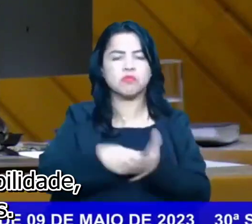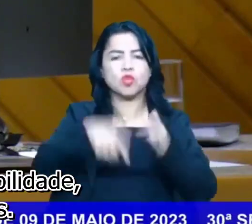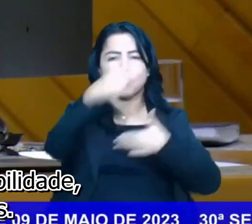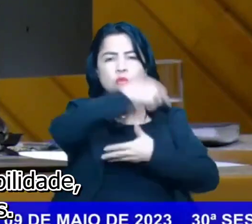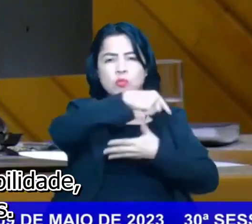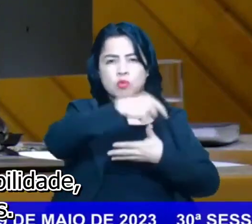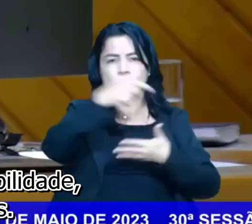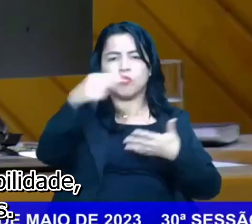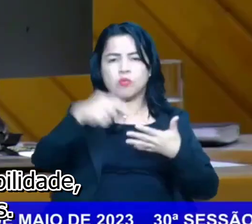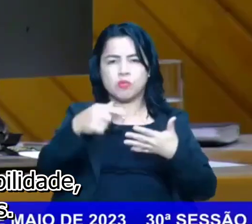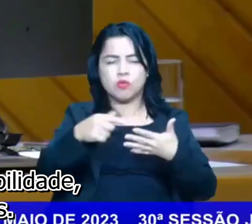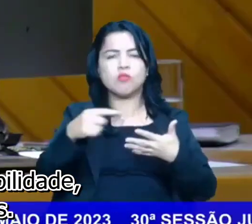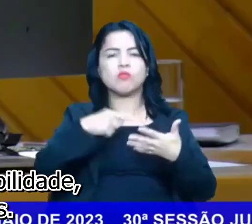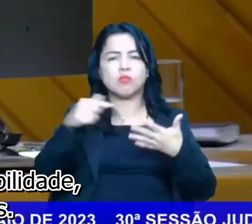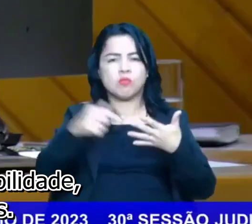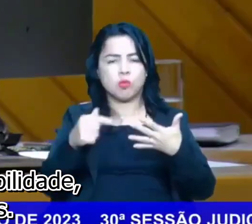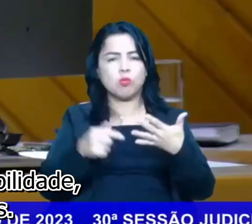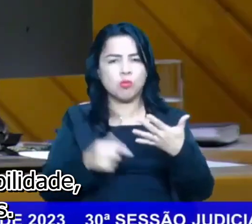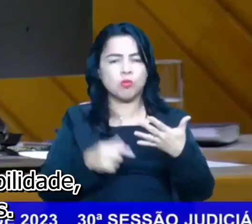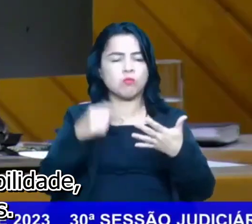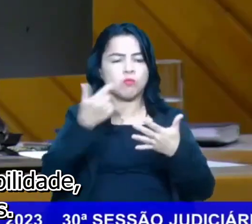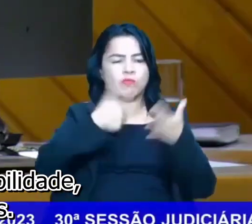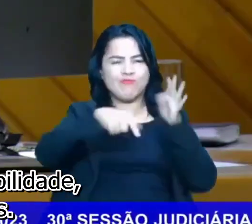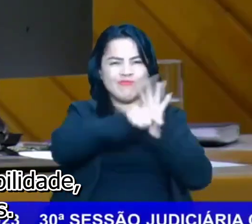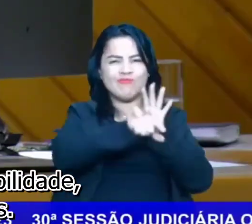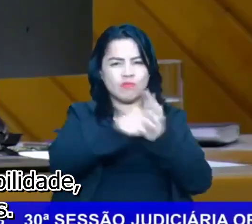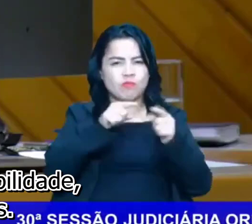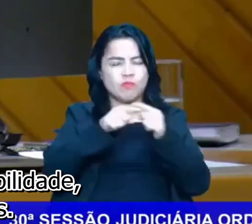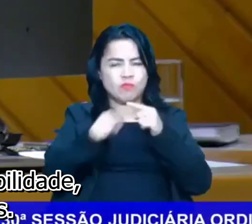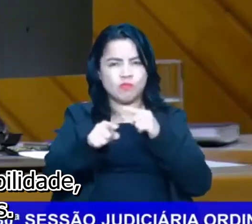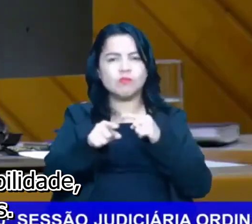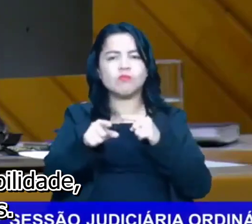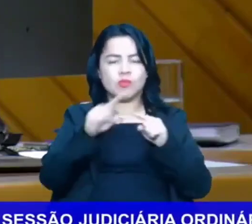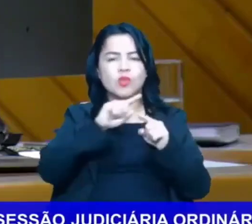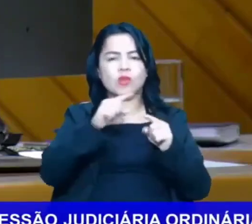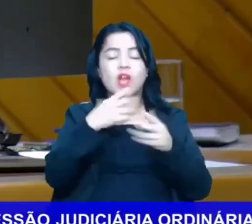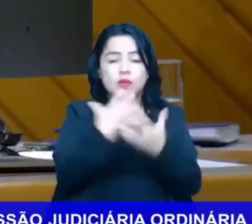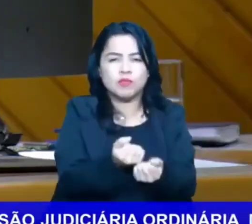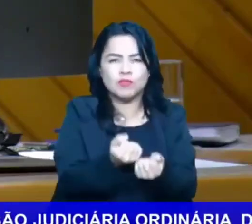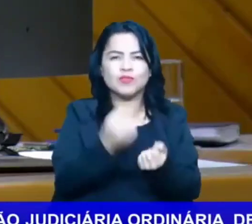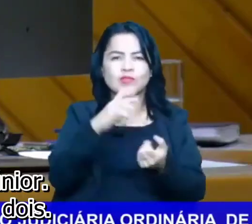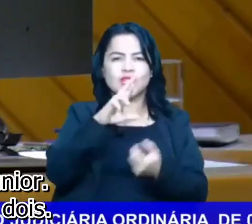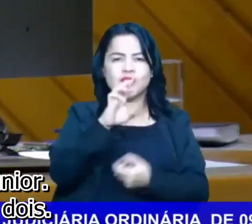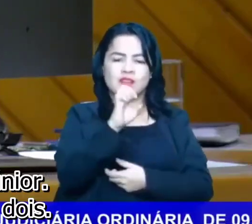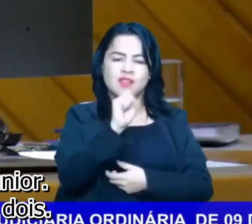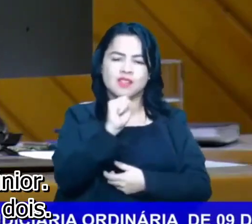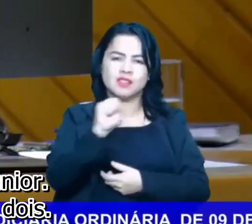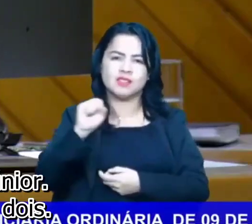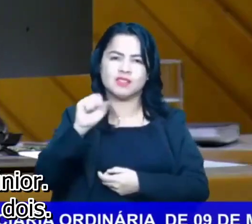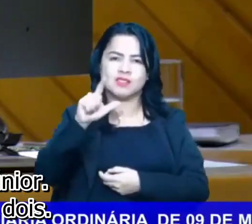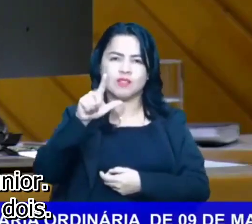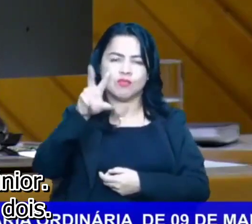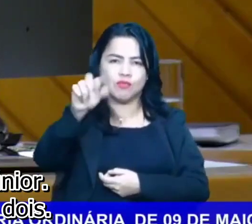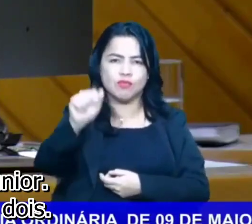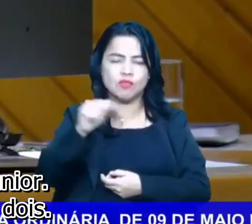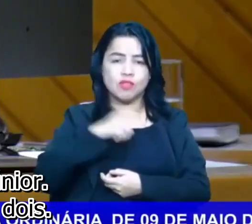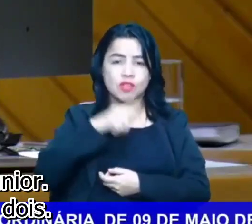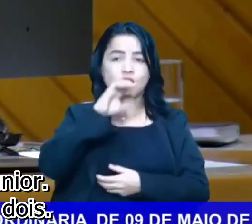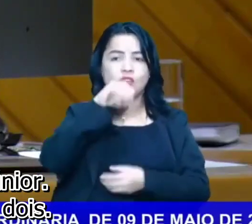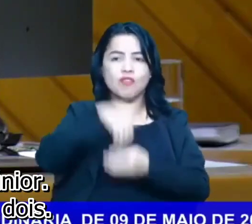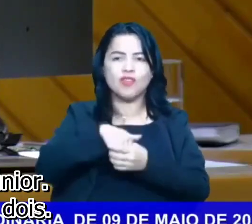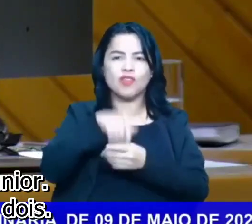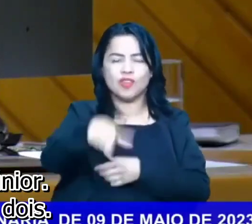de proporcionalidade, da razoabilidade, possibilidade, aprovação com ressalvas. E esse voto é de relatoria do juiz Mário